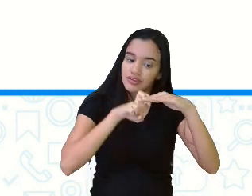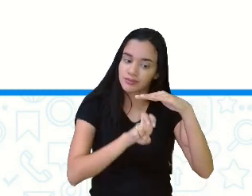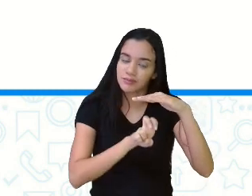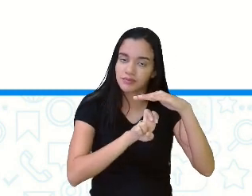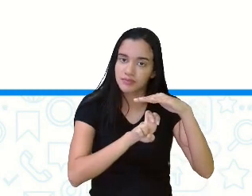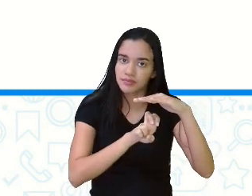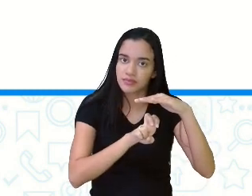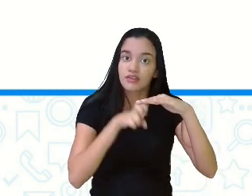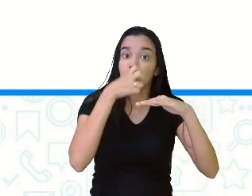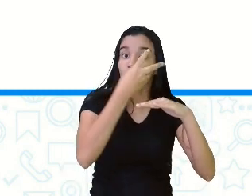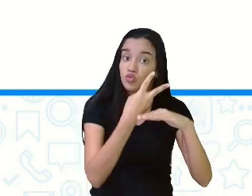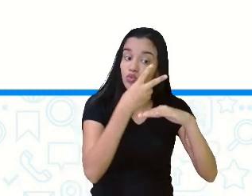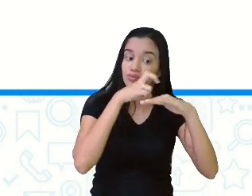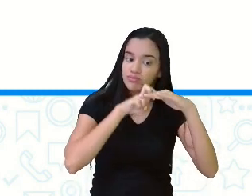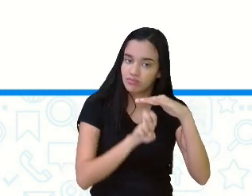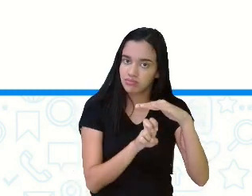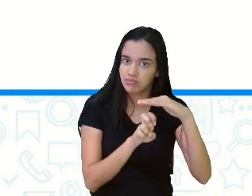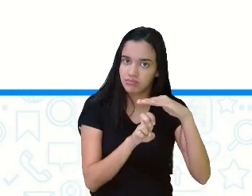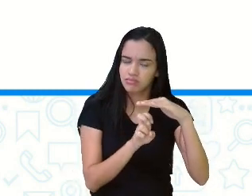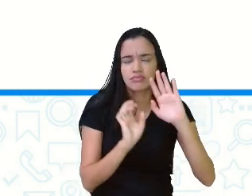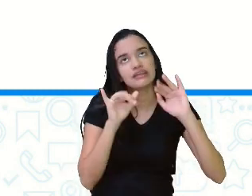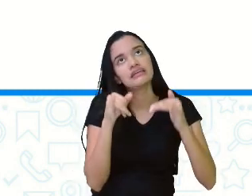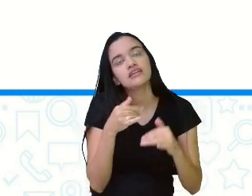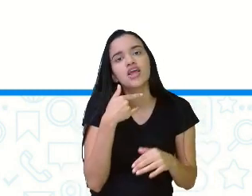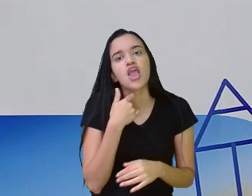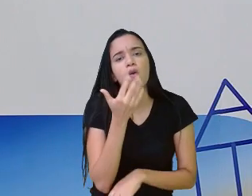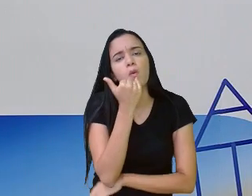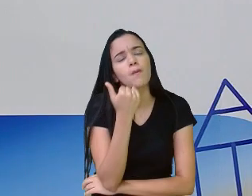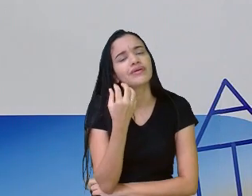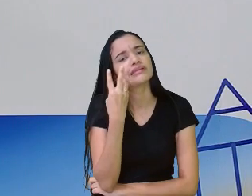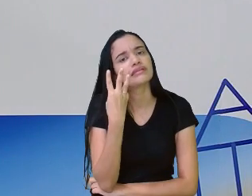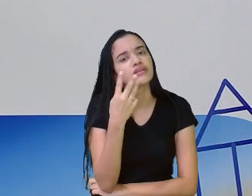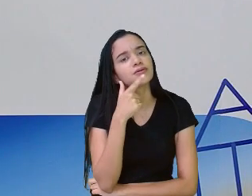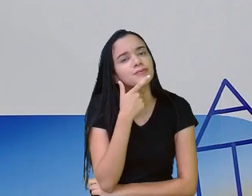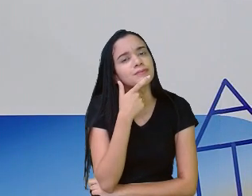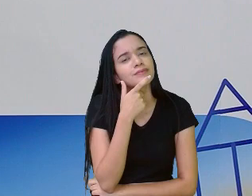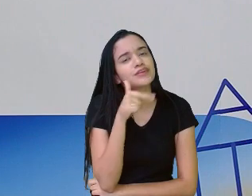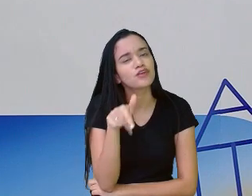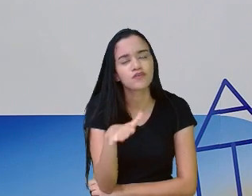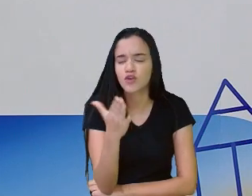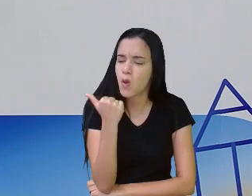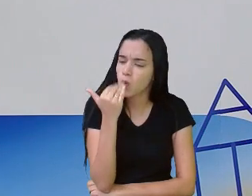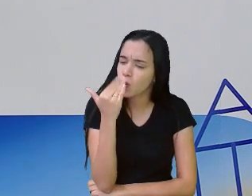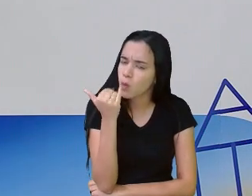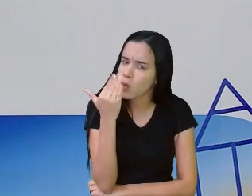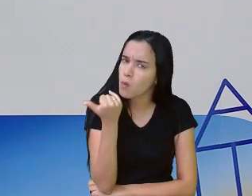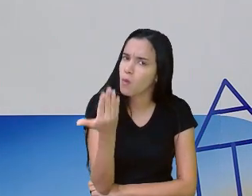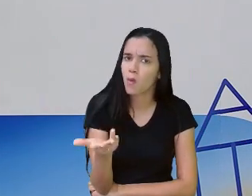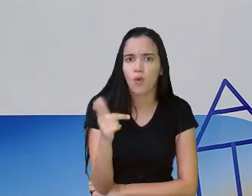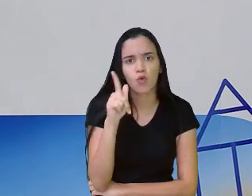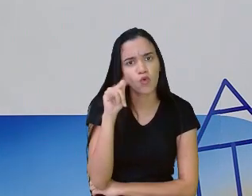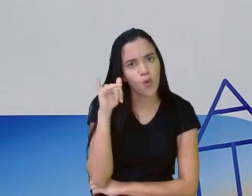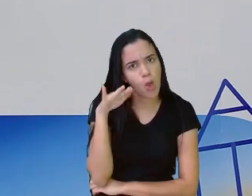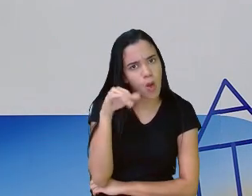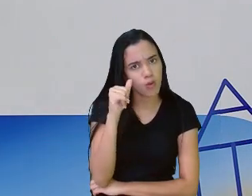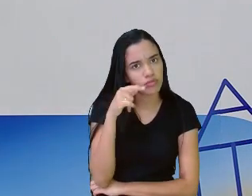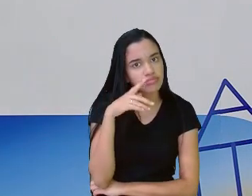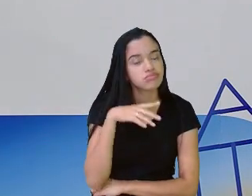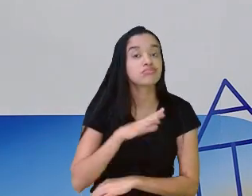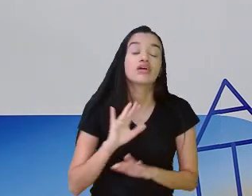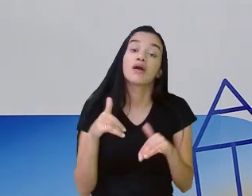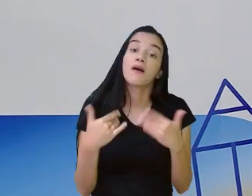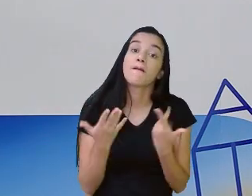seja, 2/5. E se eu comesse 3? Aí você já é guloso, você já é gulosa. Mas